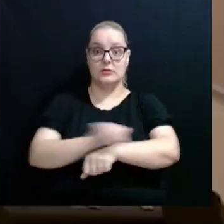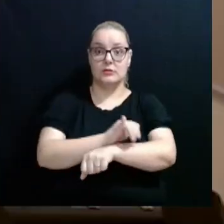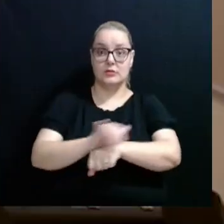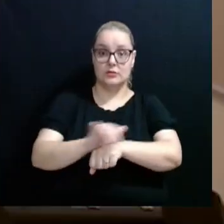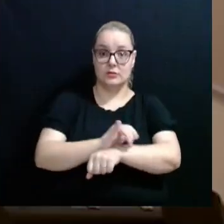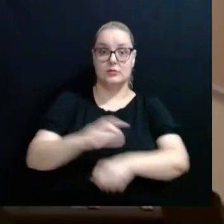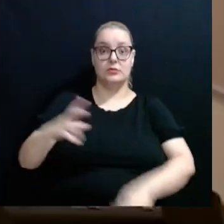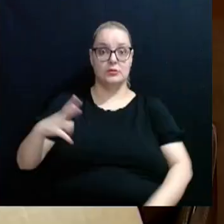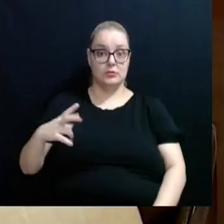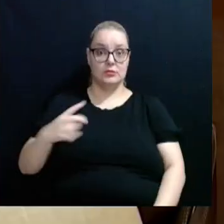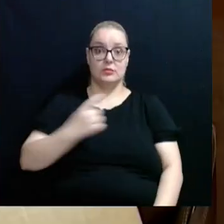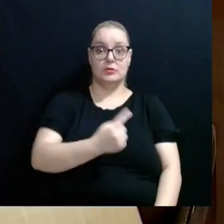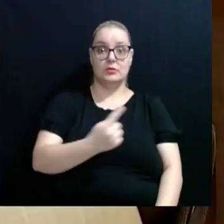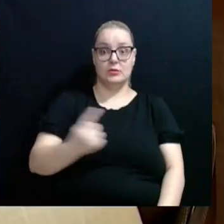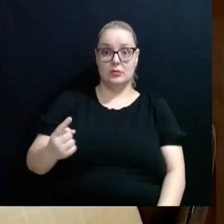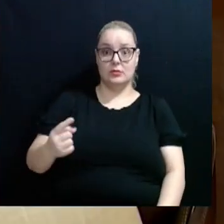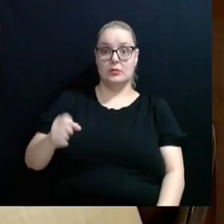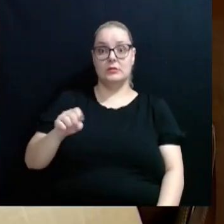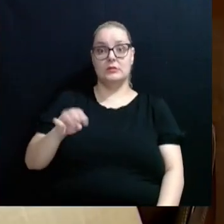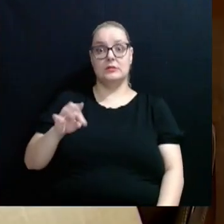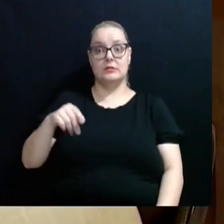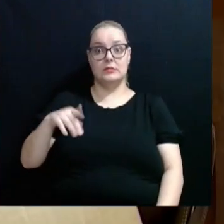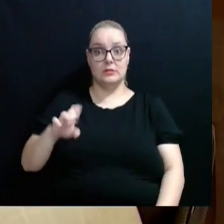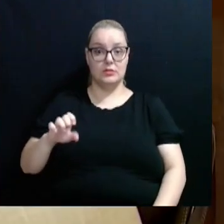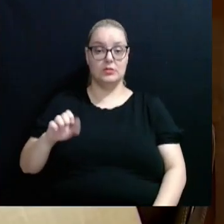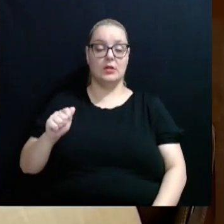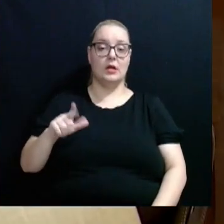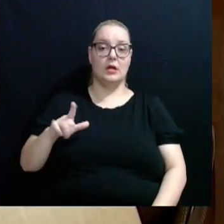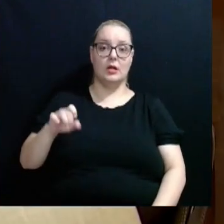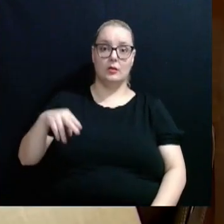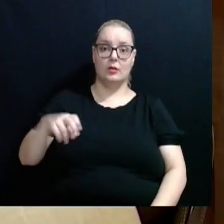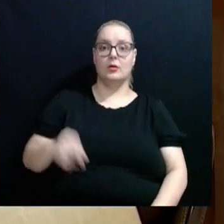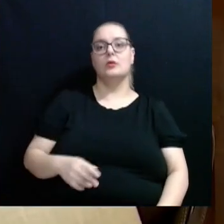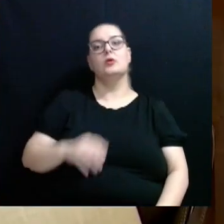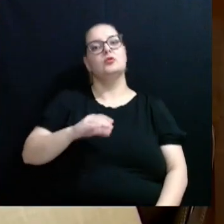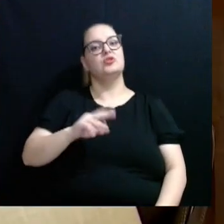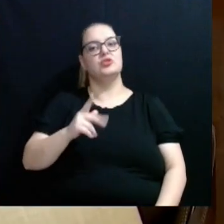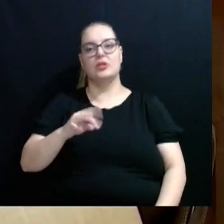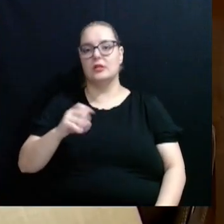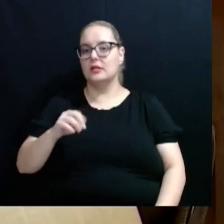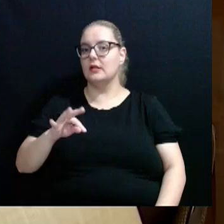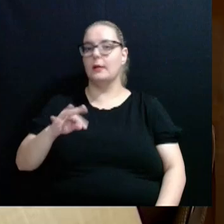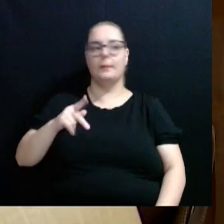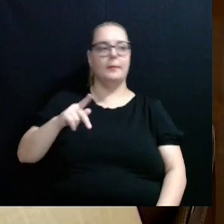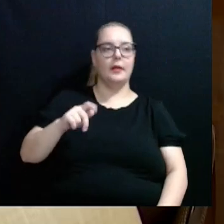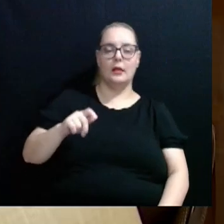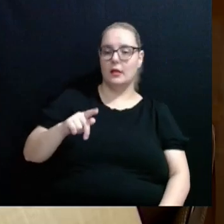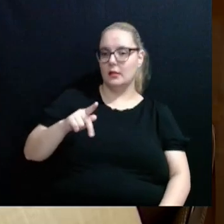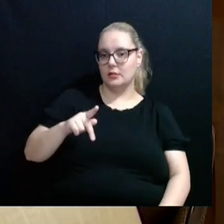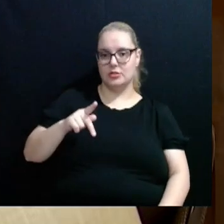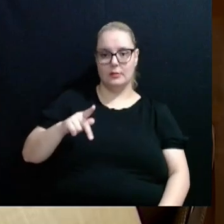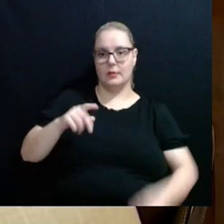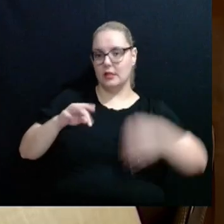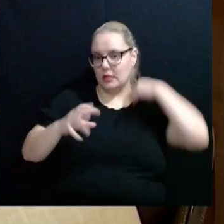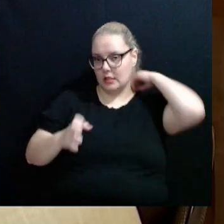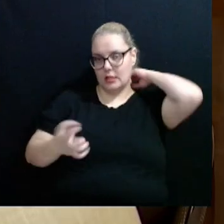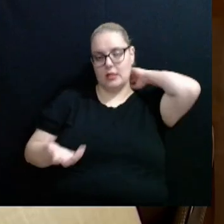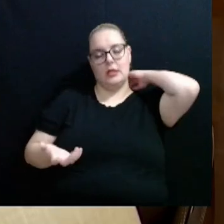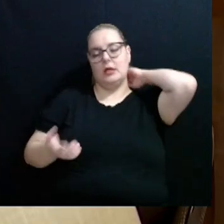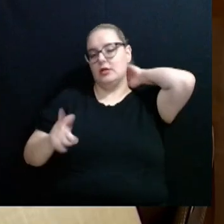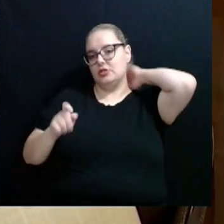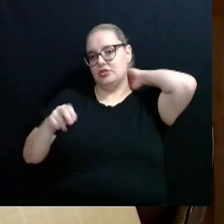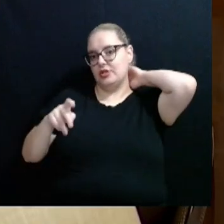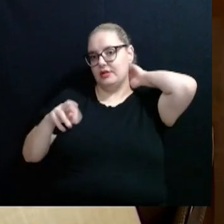chama de standalone, né, que é o ChatGPT, Humanos, Gemini, Perplexity, Cloud, entre outros. A gente faz